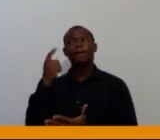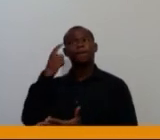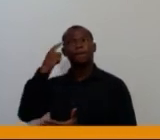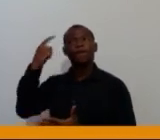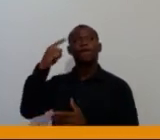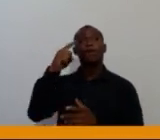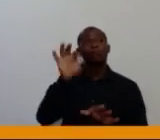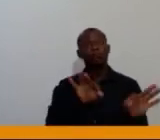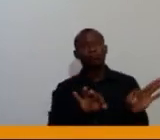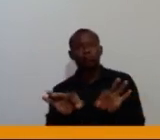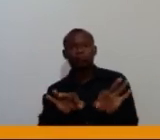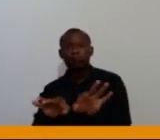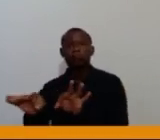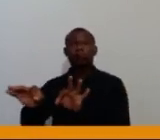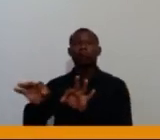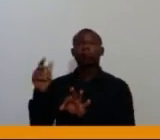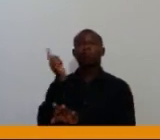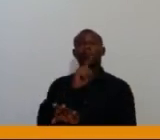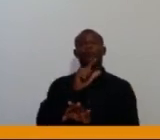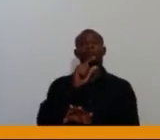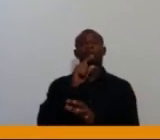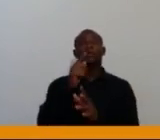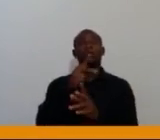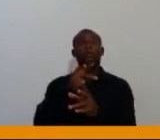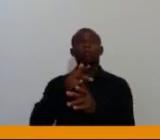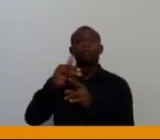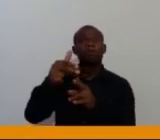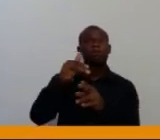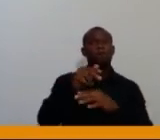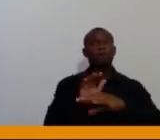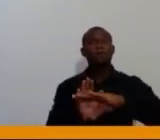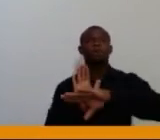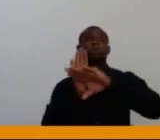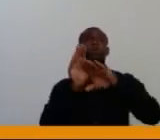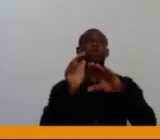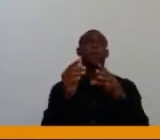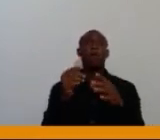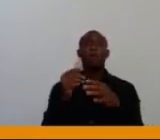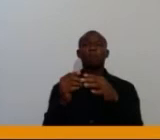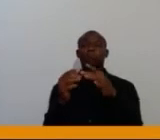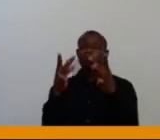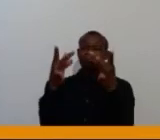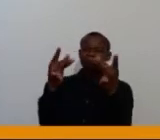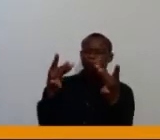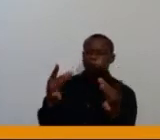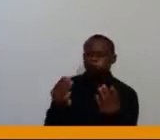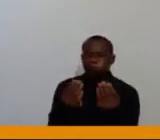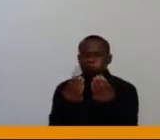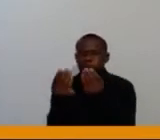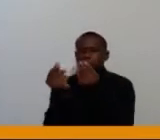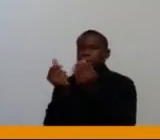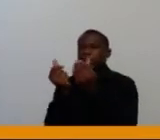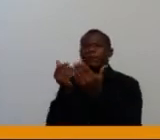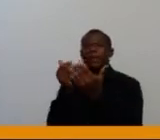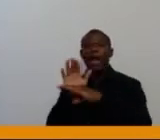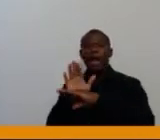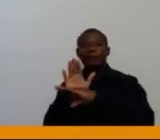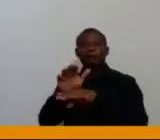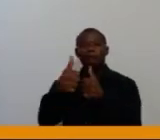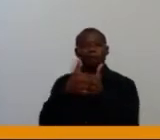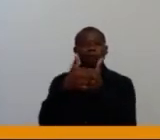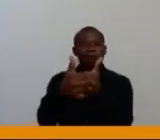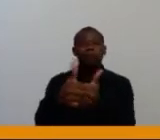como ganhar, né, como explorar do ponto de vista comercial ofertas gratuitas de modo que isso possa se reverter para a